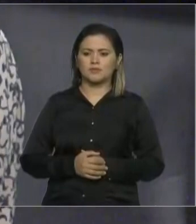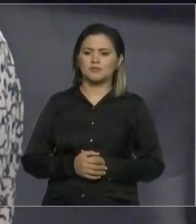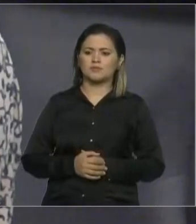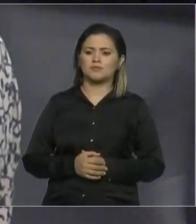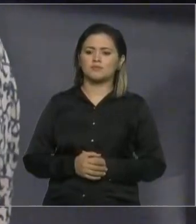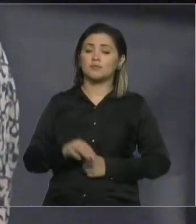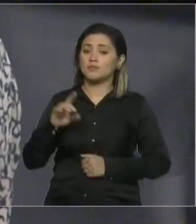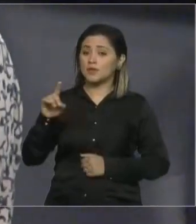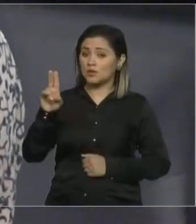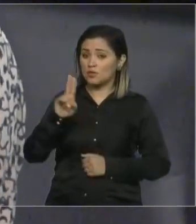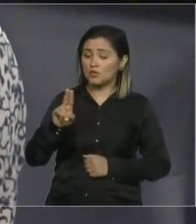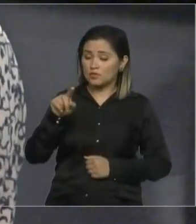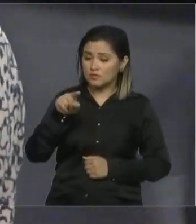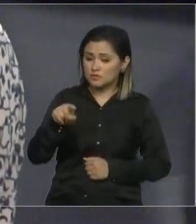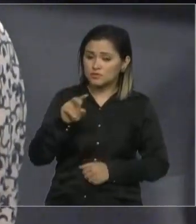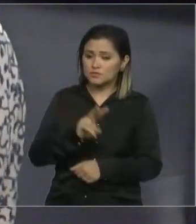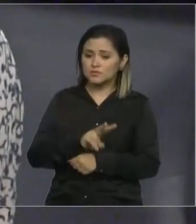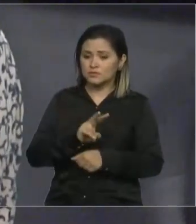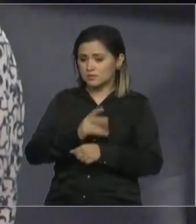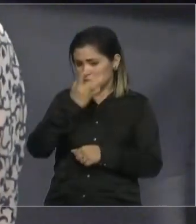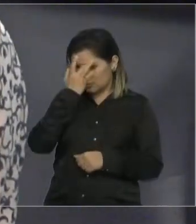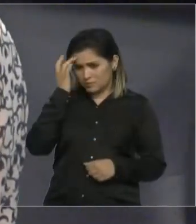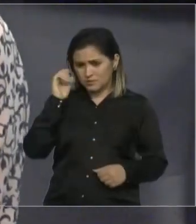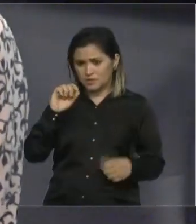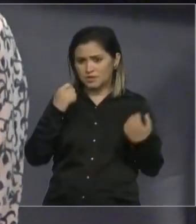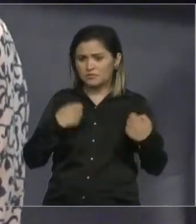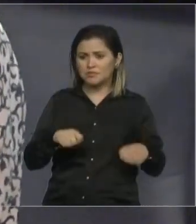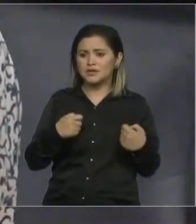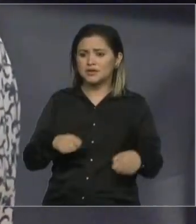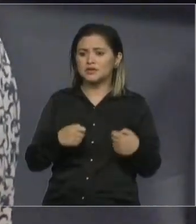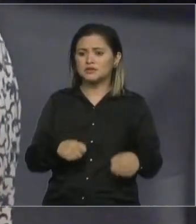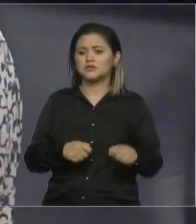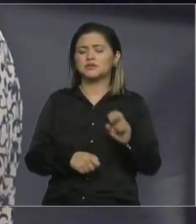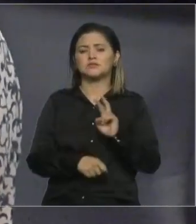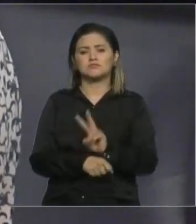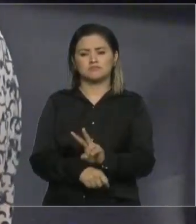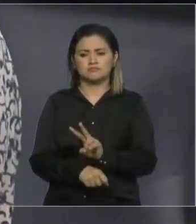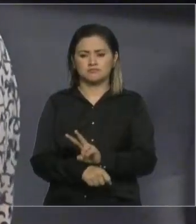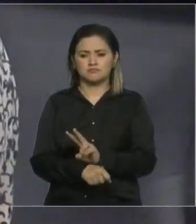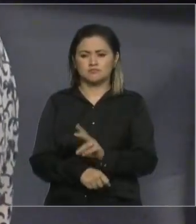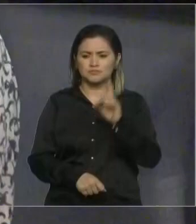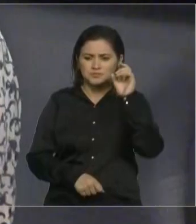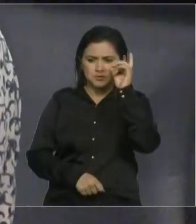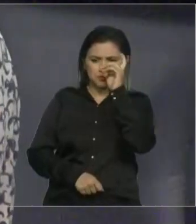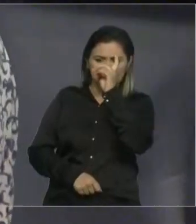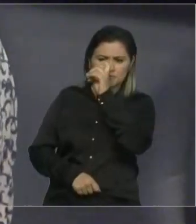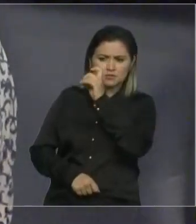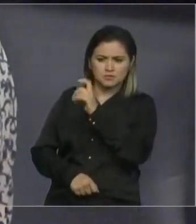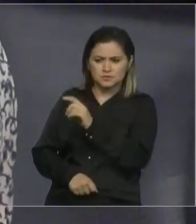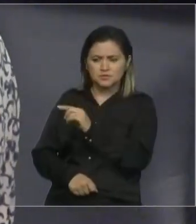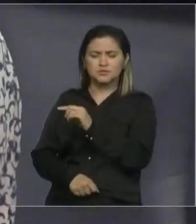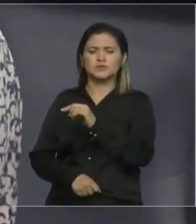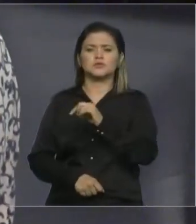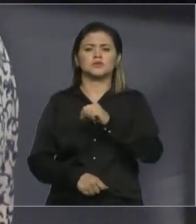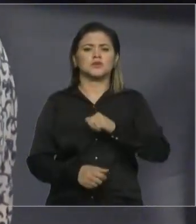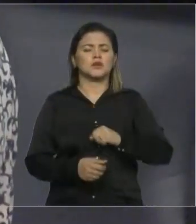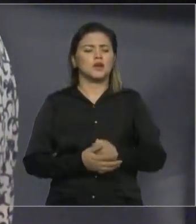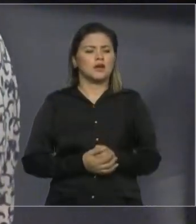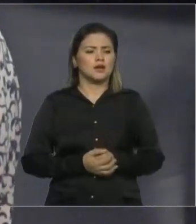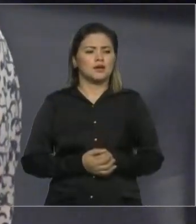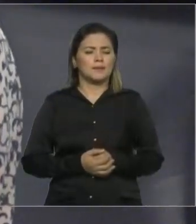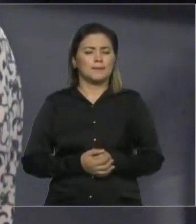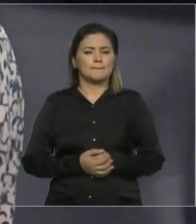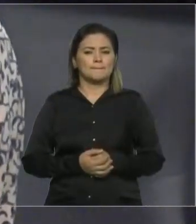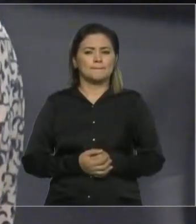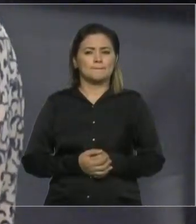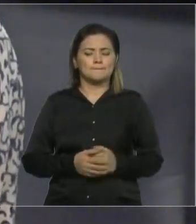para defender as pessoas que precisam tanto de uma voz, pessoas que têm dificuldade realmente para se locomover, para ter acesso a determinados serviços,